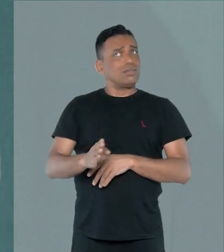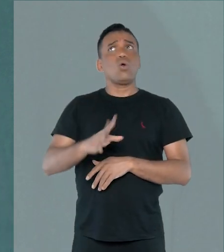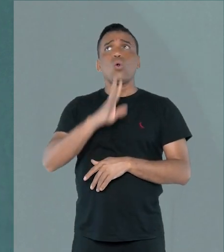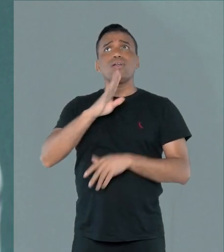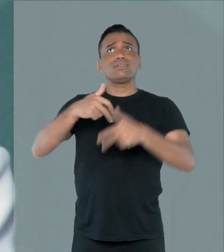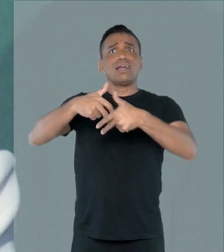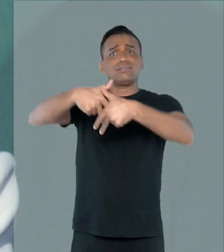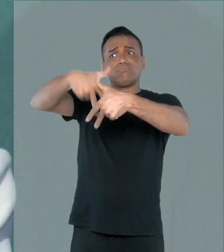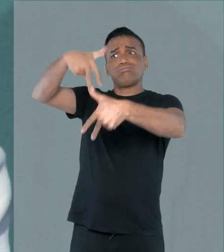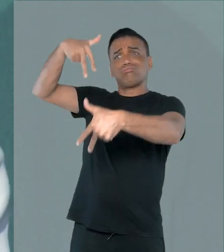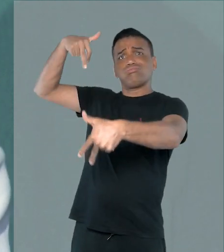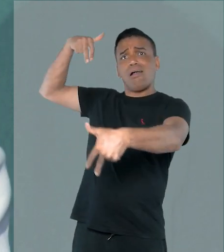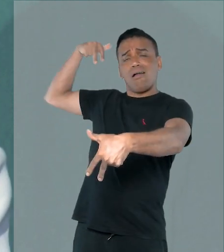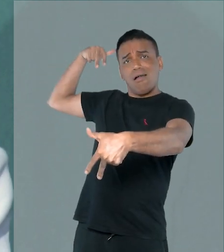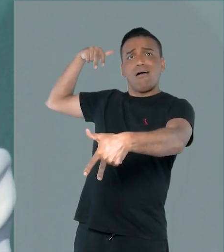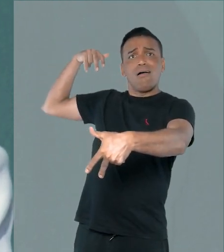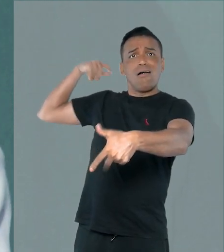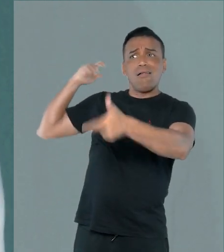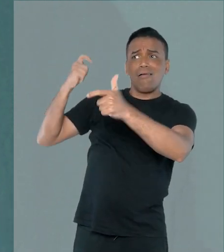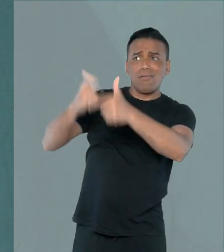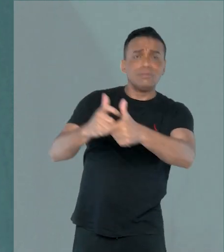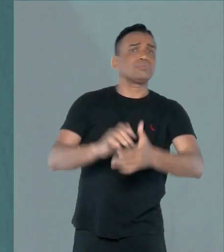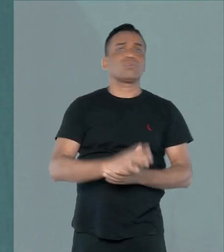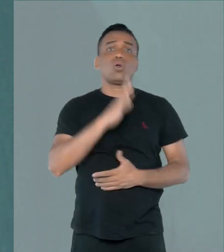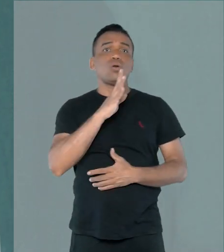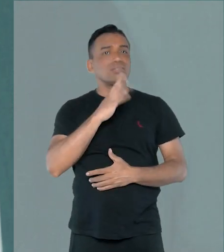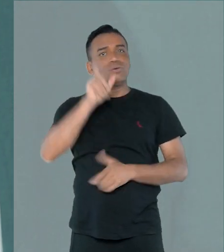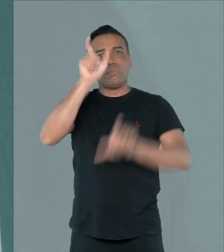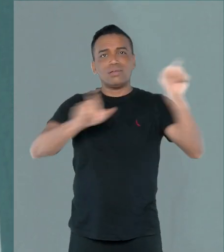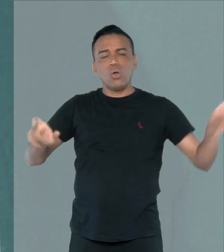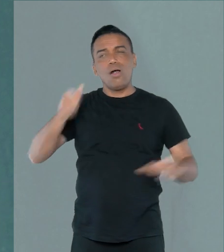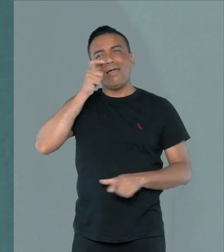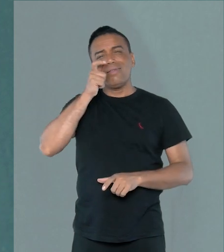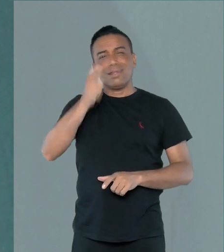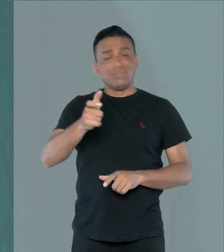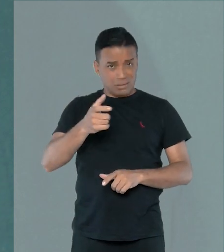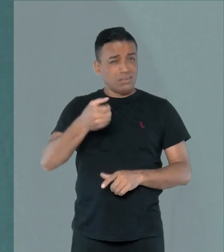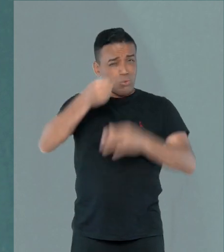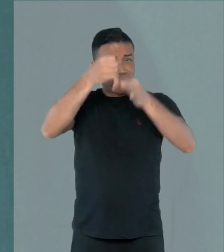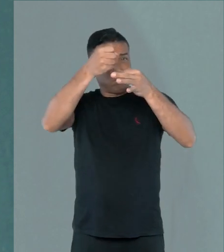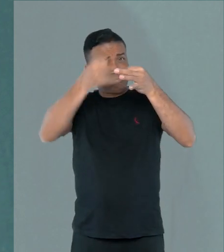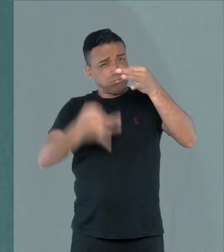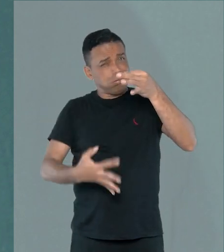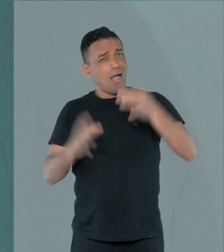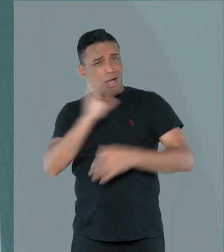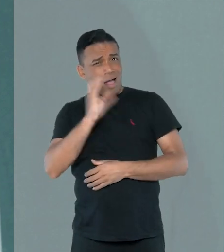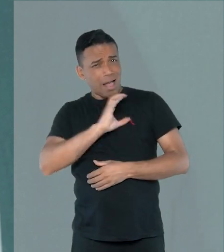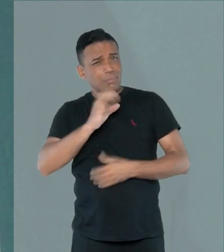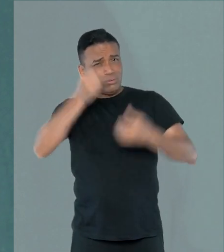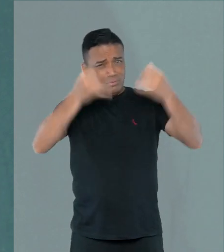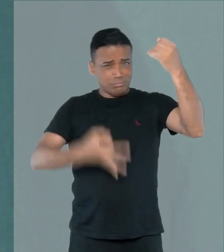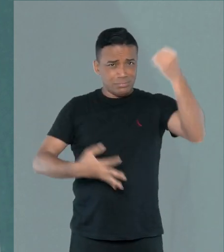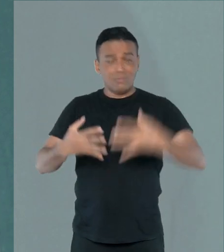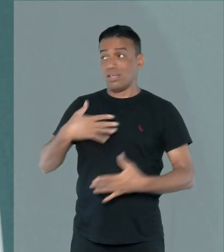no caso, estamos conhecendo figuras muito interessantes. Jefferson, quer que eu conte rapidamente? Ou você? Eu gostaria que você disse